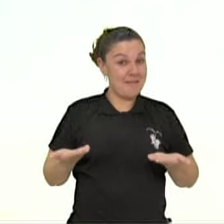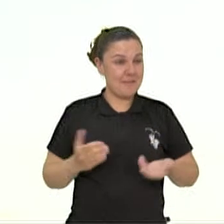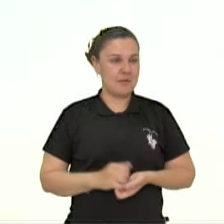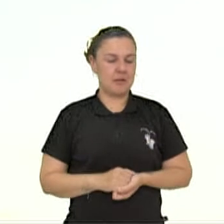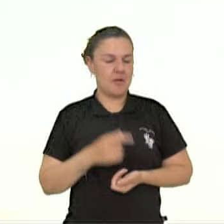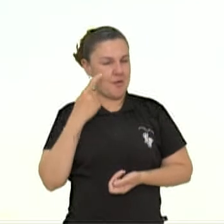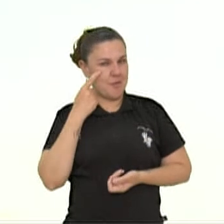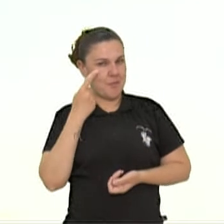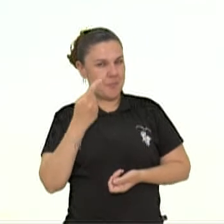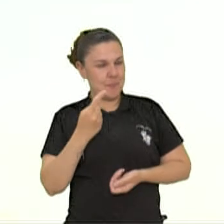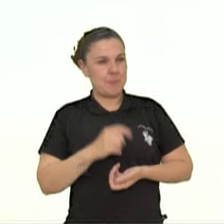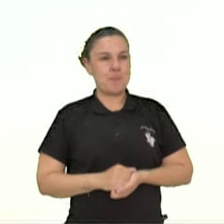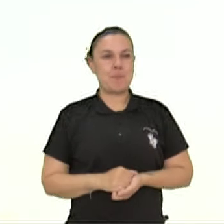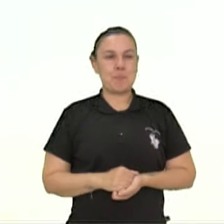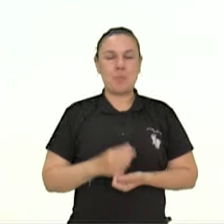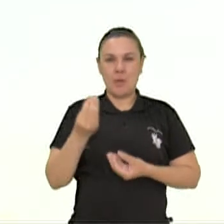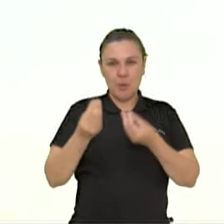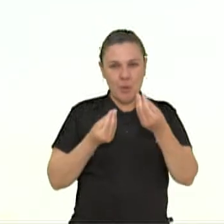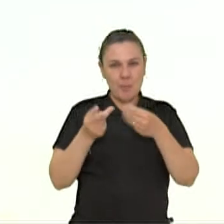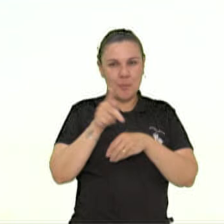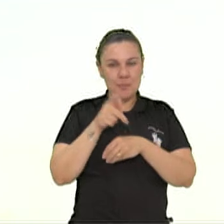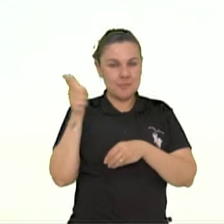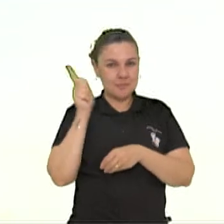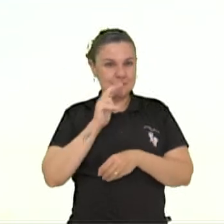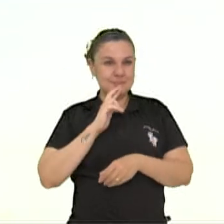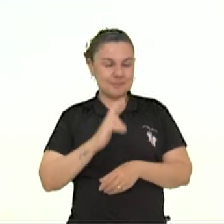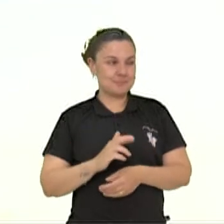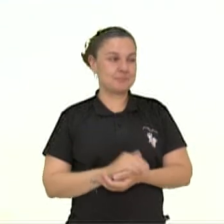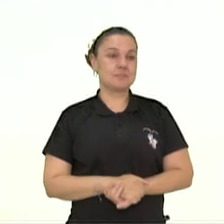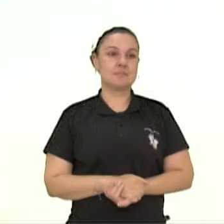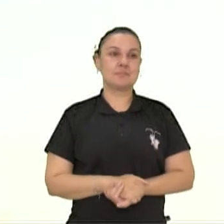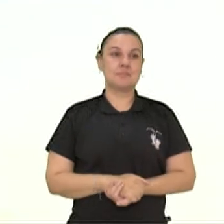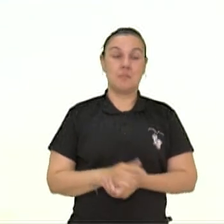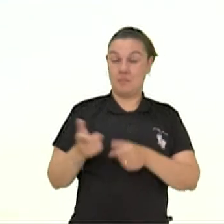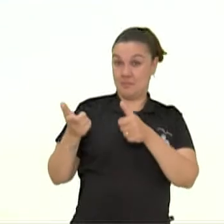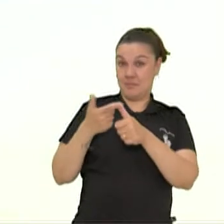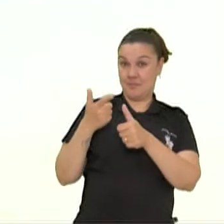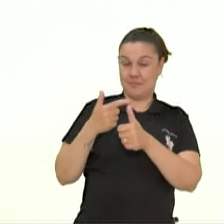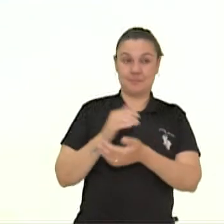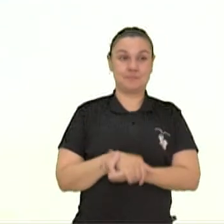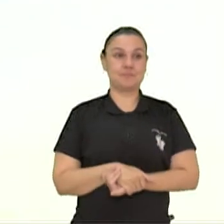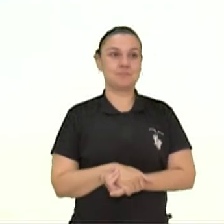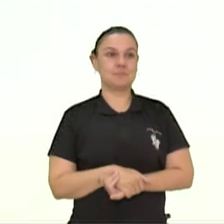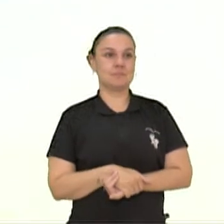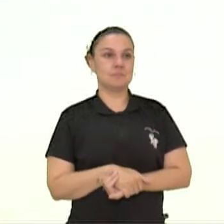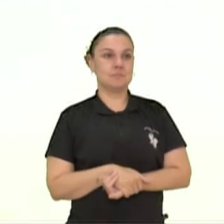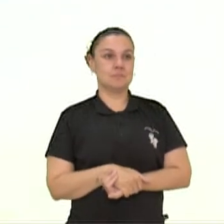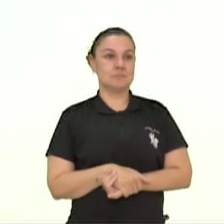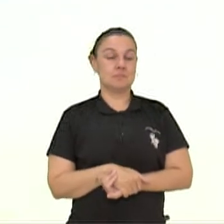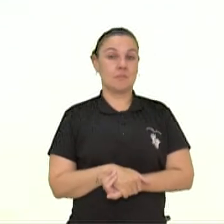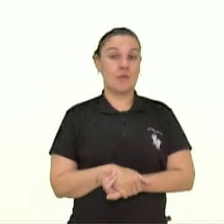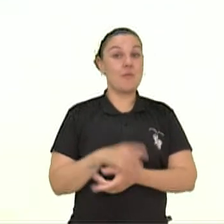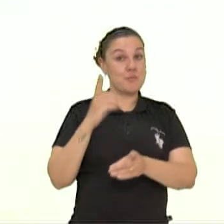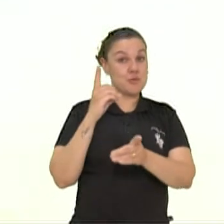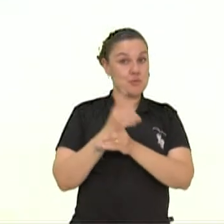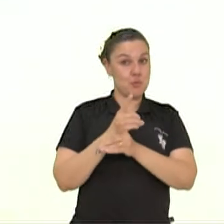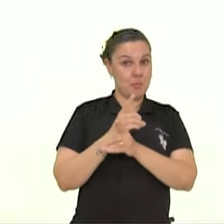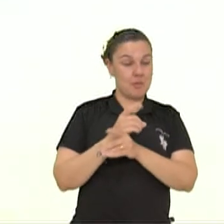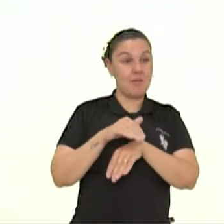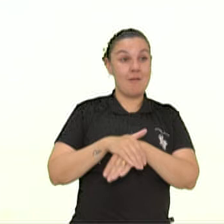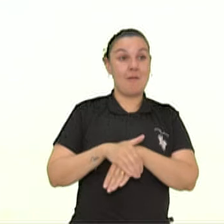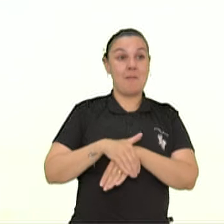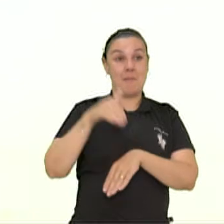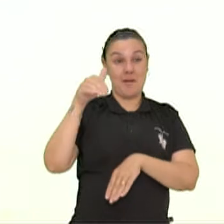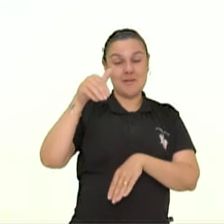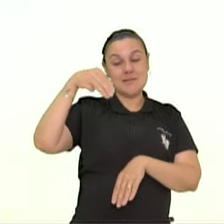aqui já acertou antes de fazer as contas, inclusive, né? Parabéns. Isso quer dizer que estão prestando atenção na aula. Espero que vocês aí também